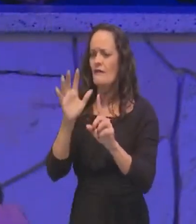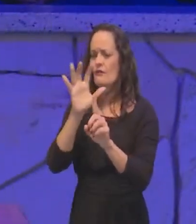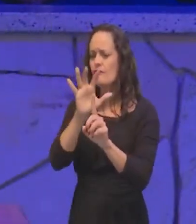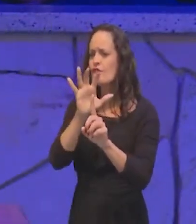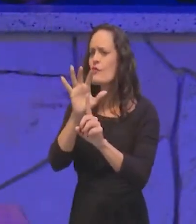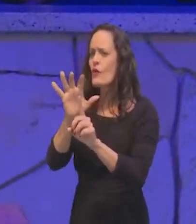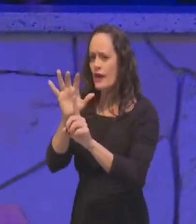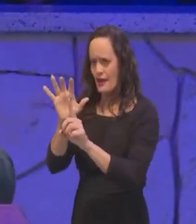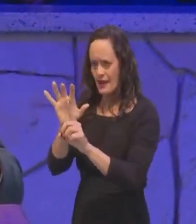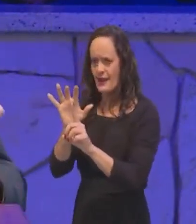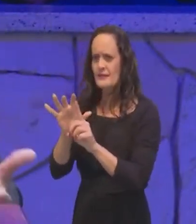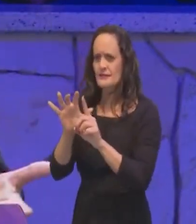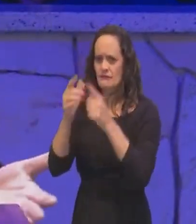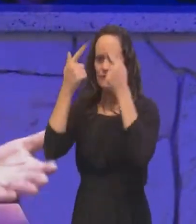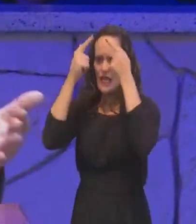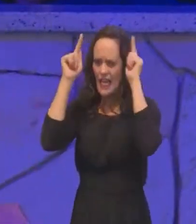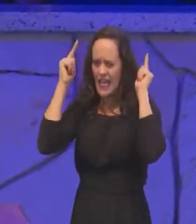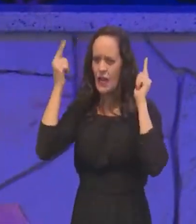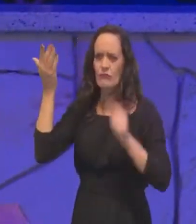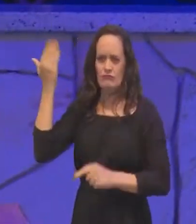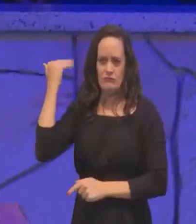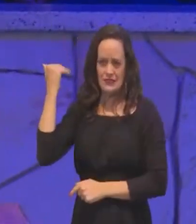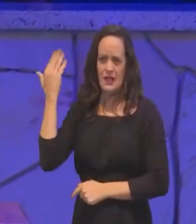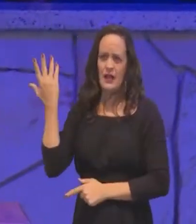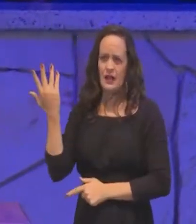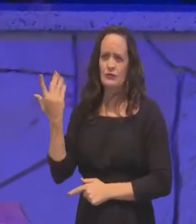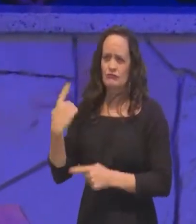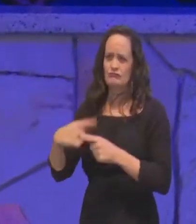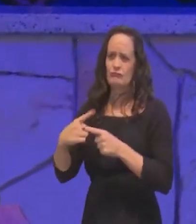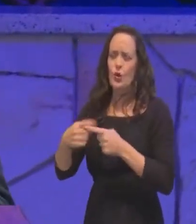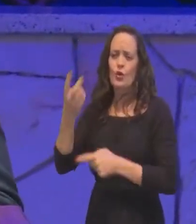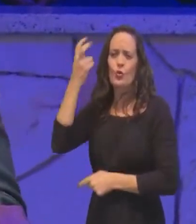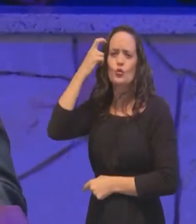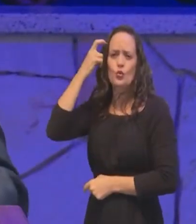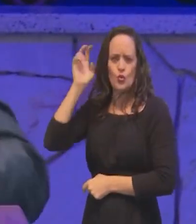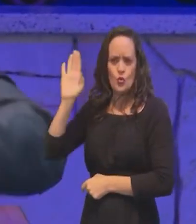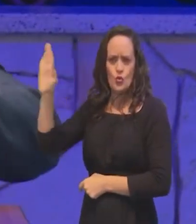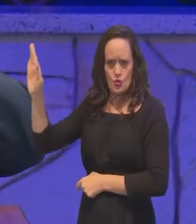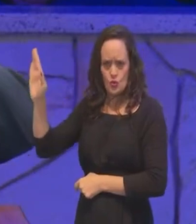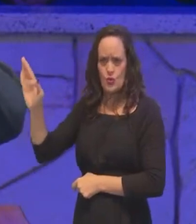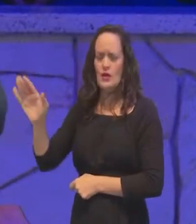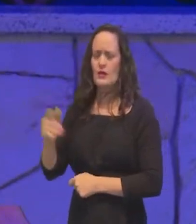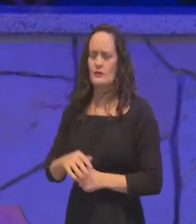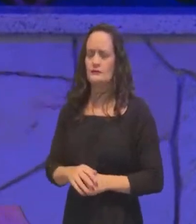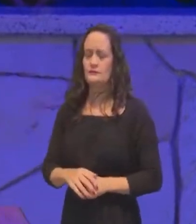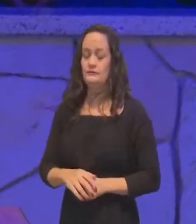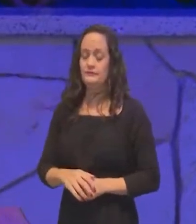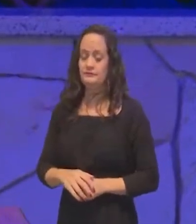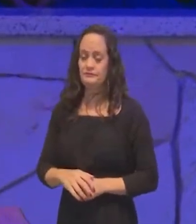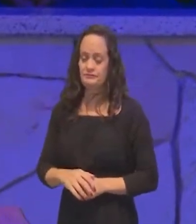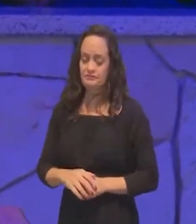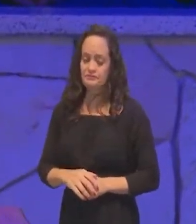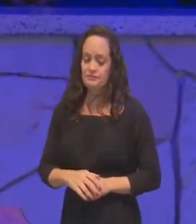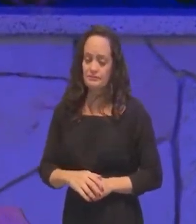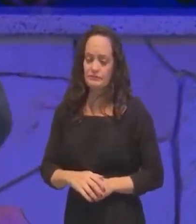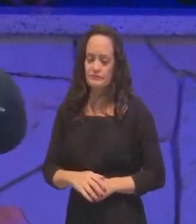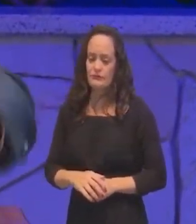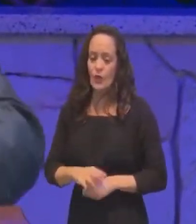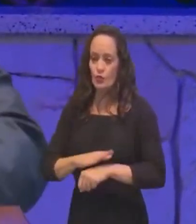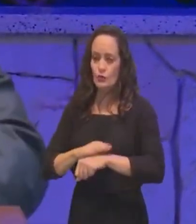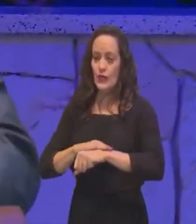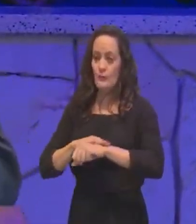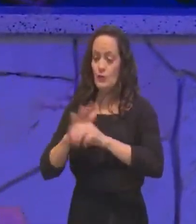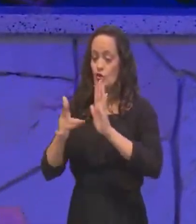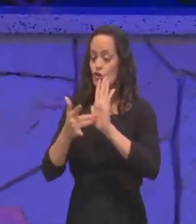cultura grega, naquele tempo a cultura grega também influencia a cultura judaica do tempo de Jesus ali e